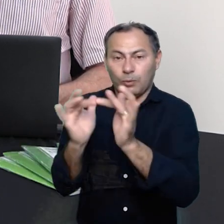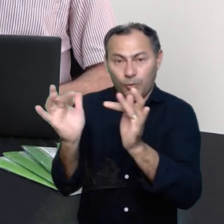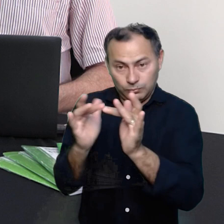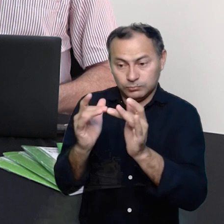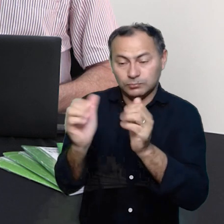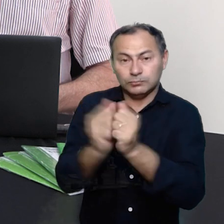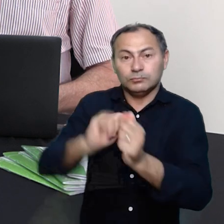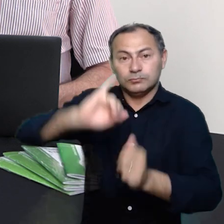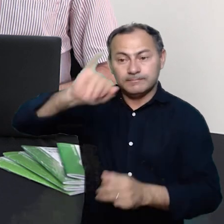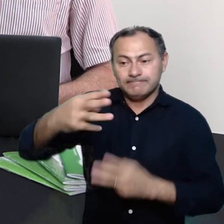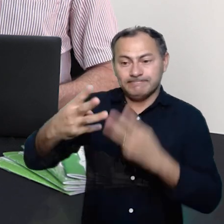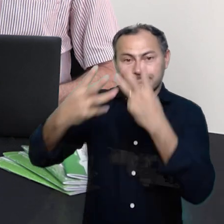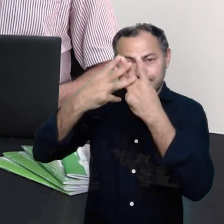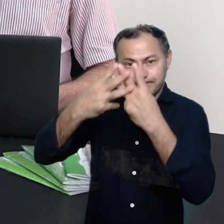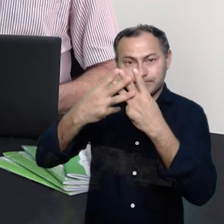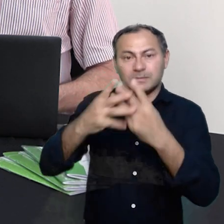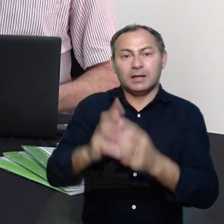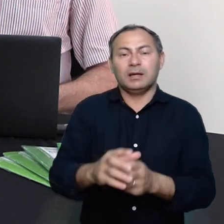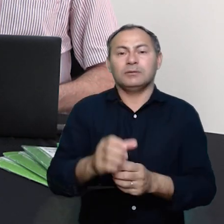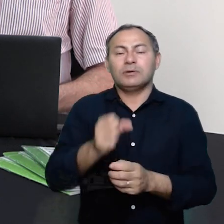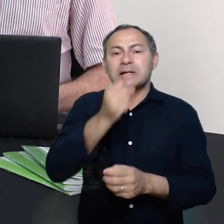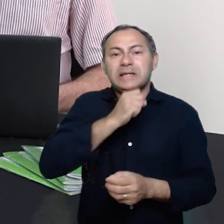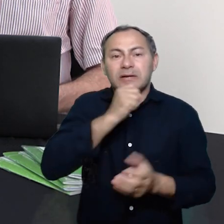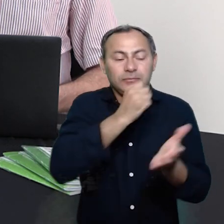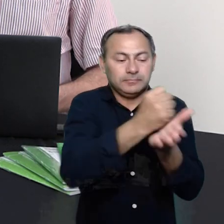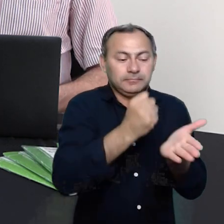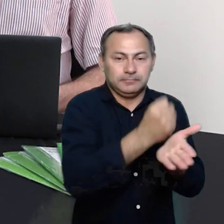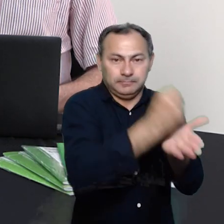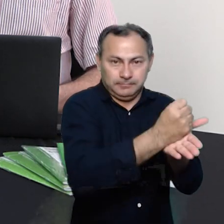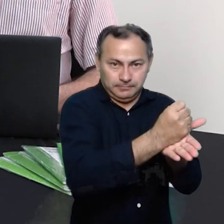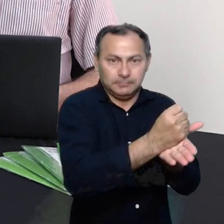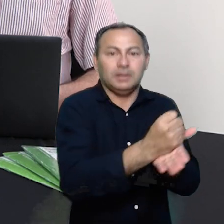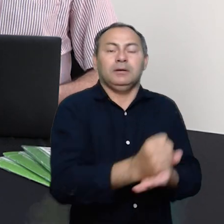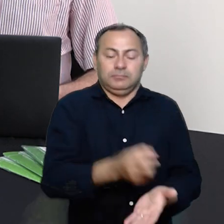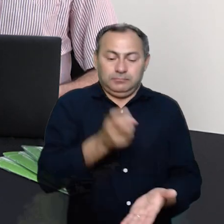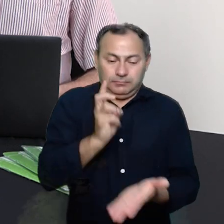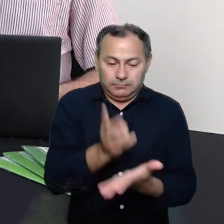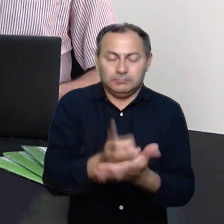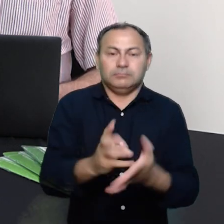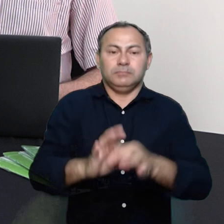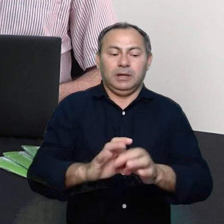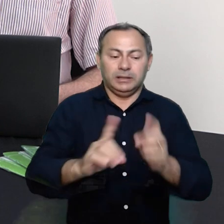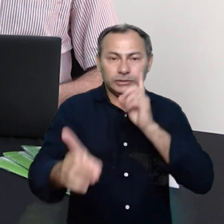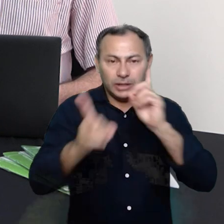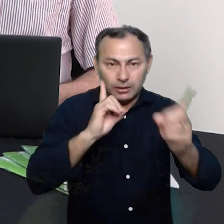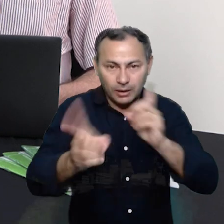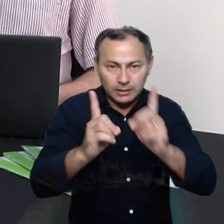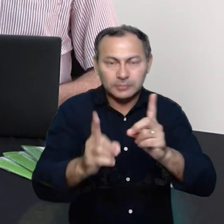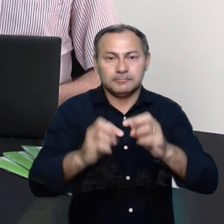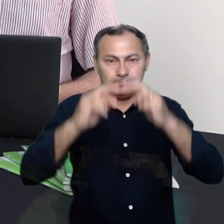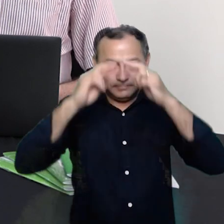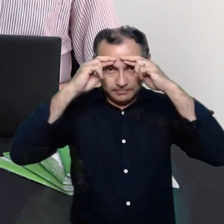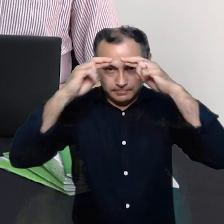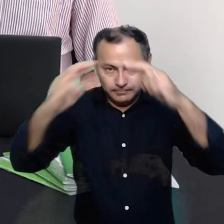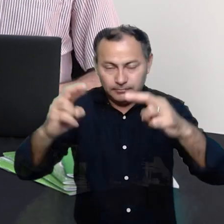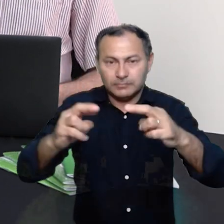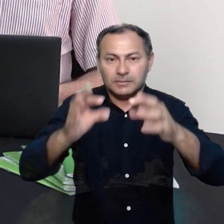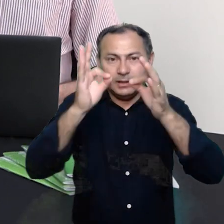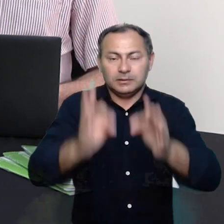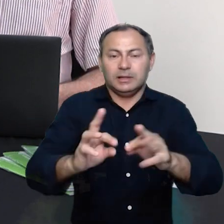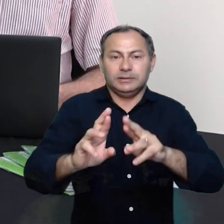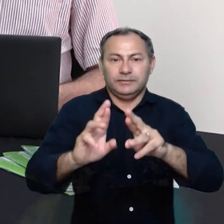ela, sobretudo no Antigo Testamento, ela deve ser mantida, deve ser dialogada, respeitando as